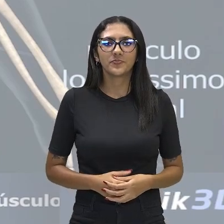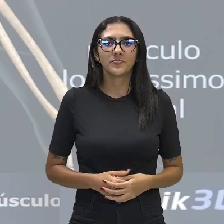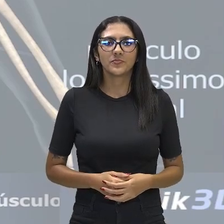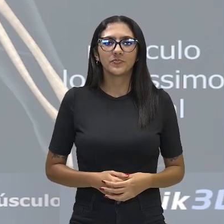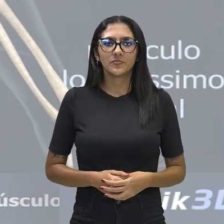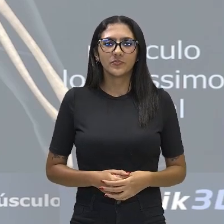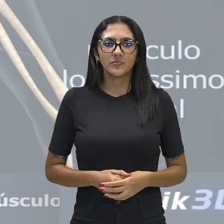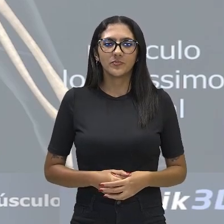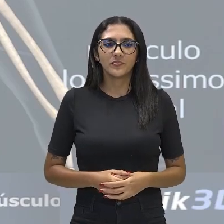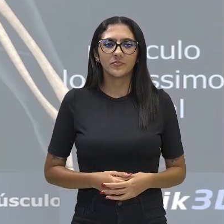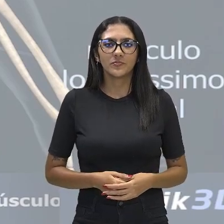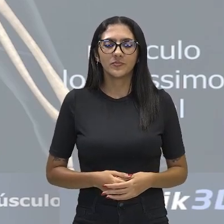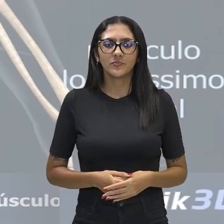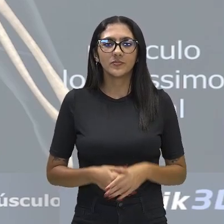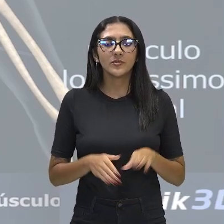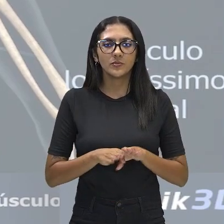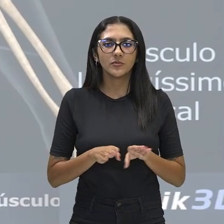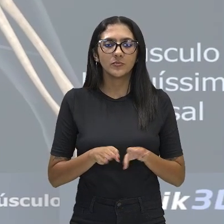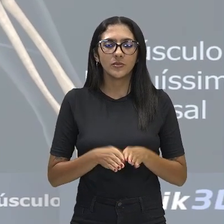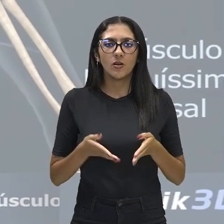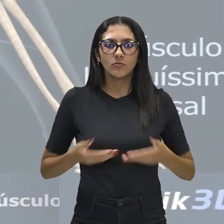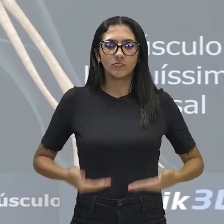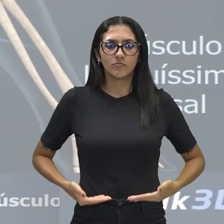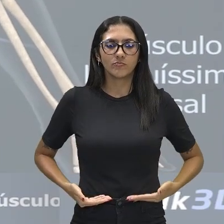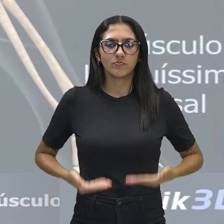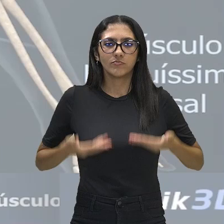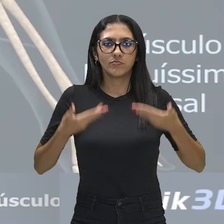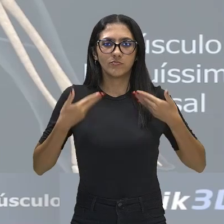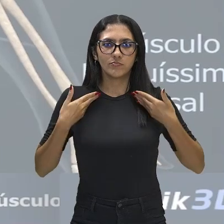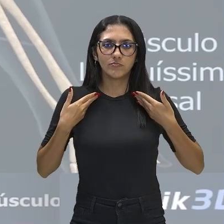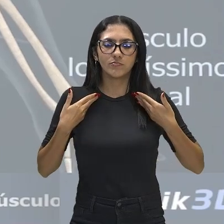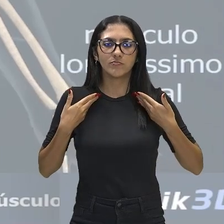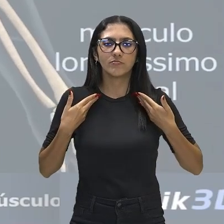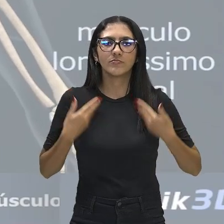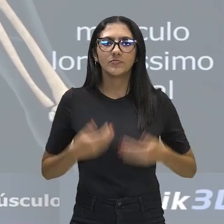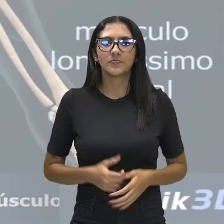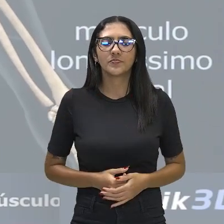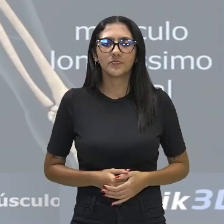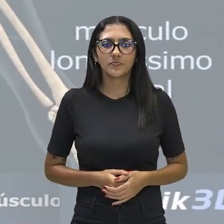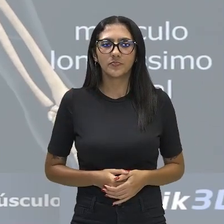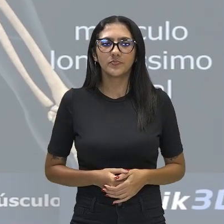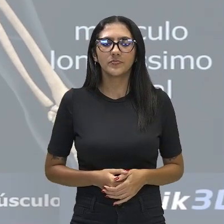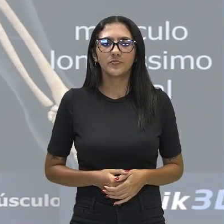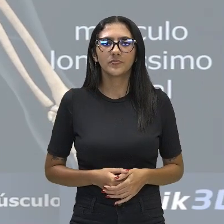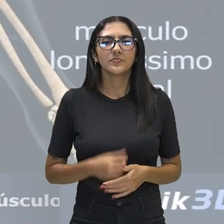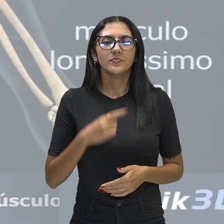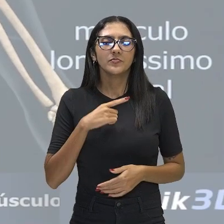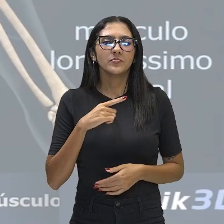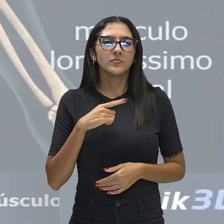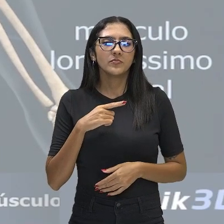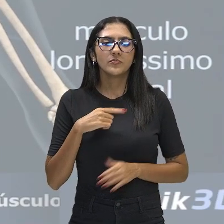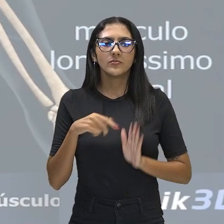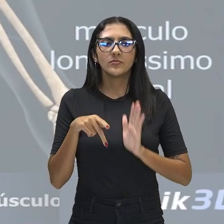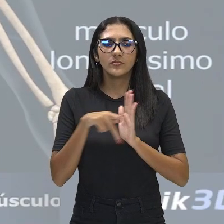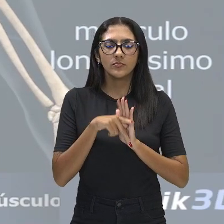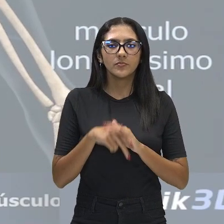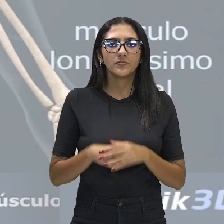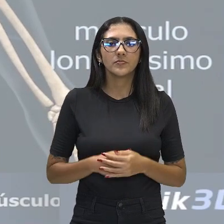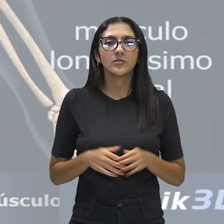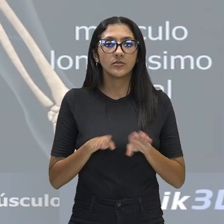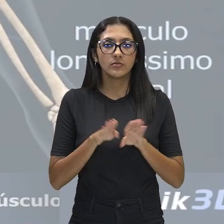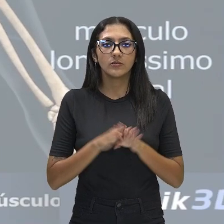músculos do tronco, ou seja, do abdômen, do tórax, que tem como função, que vai ali também atuar